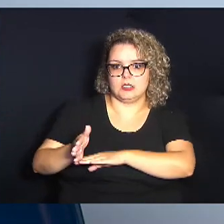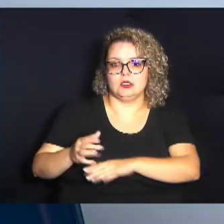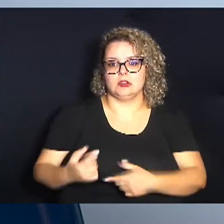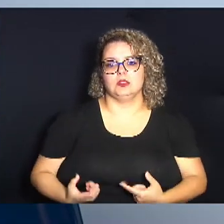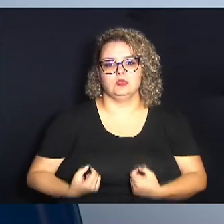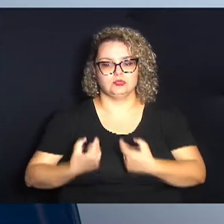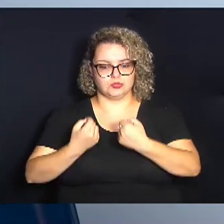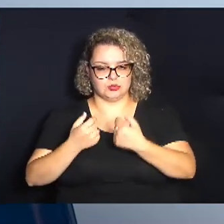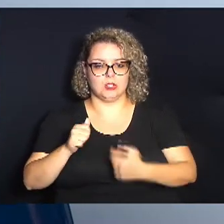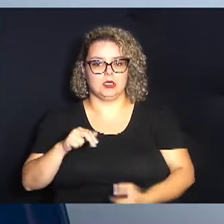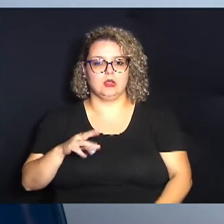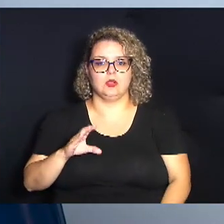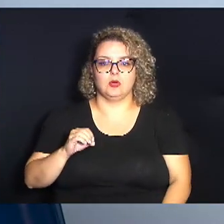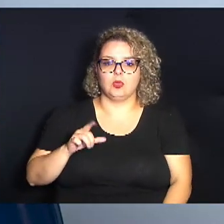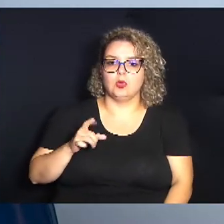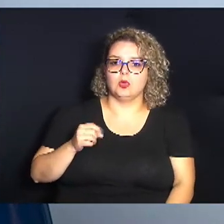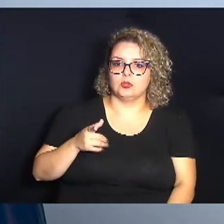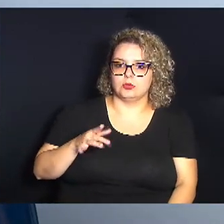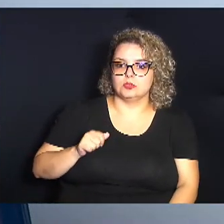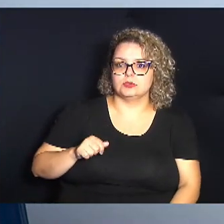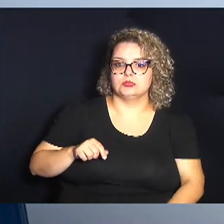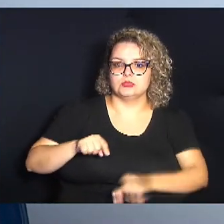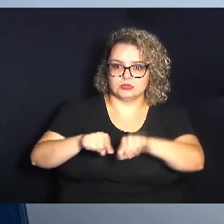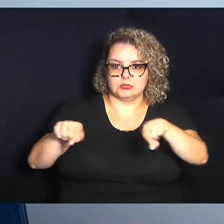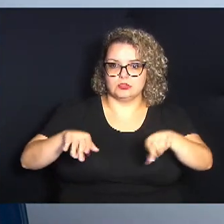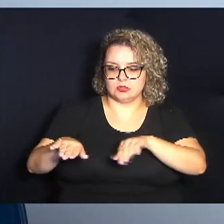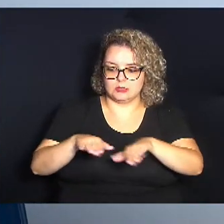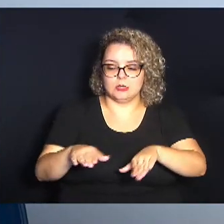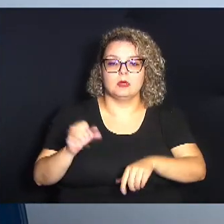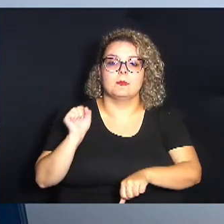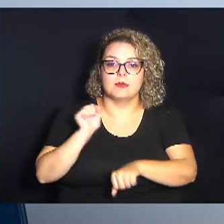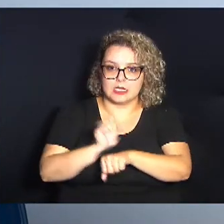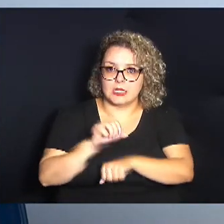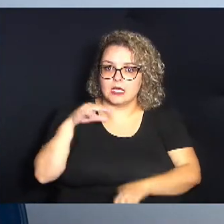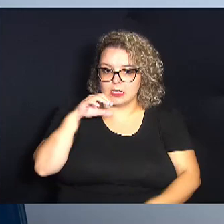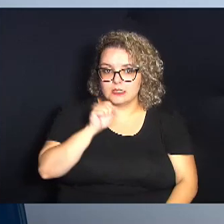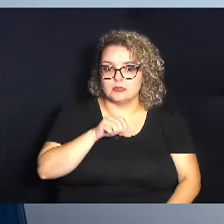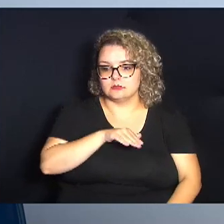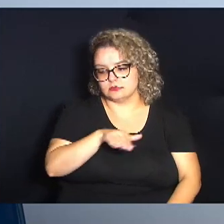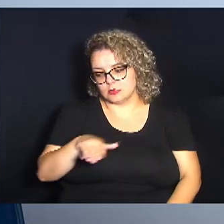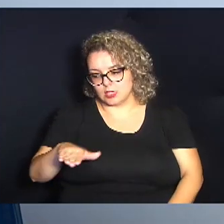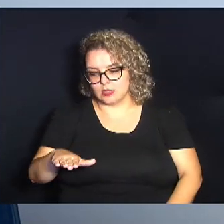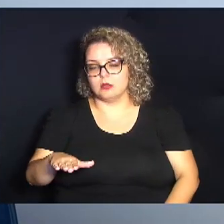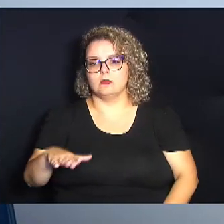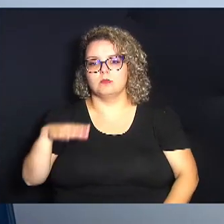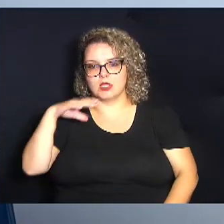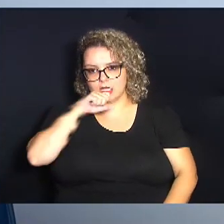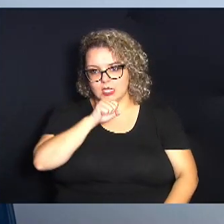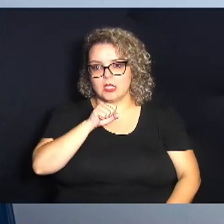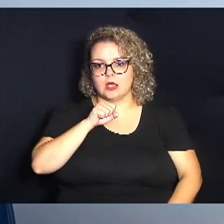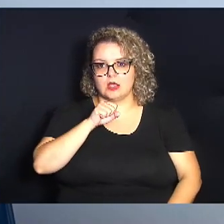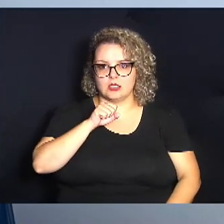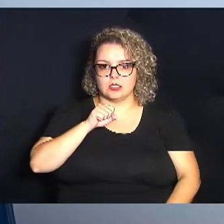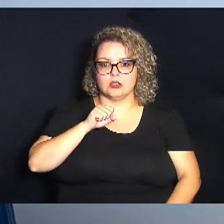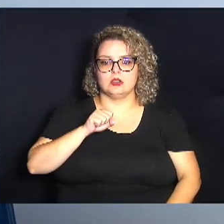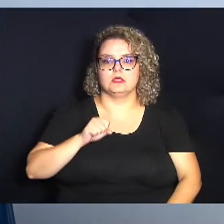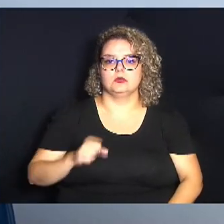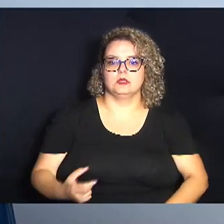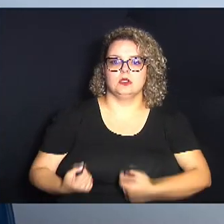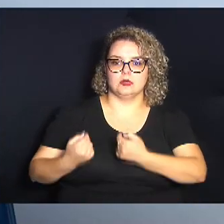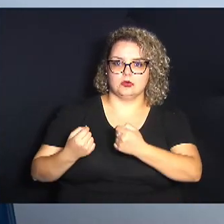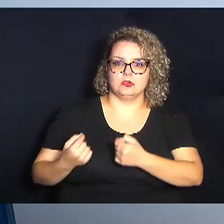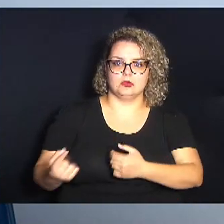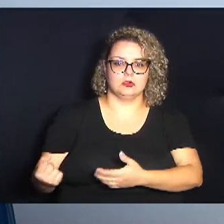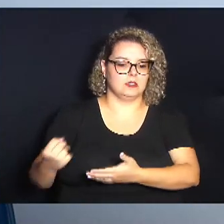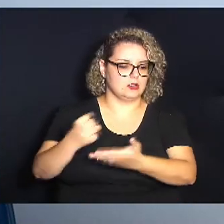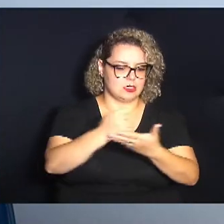oncologia, onde tem os estacionamentos de parada rápida. Então para ali no estacionamento, né, da oncologia, traz